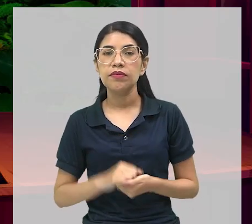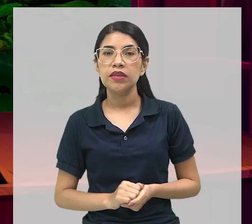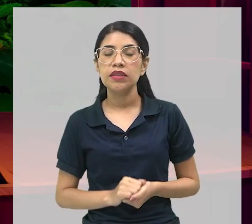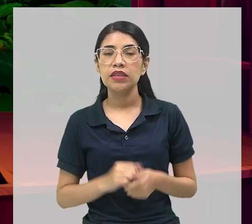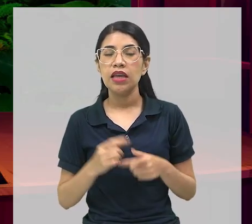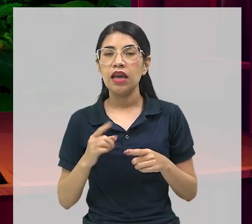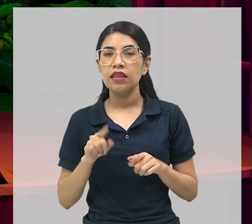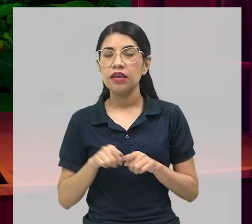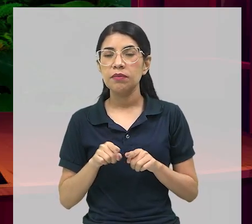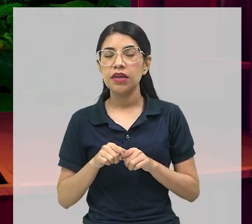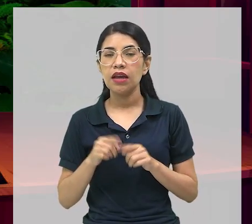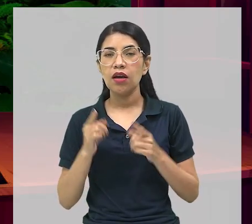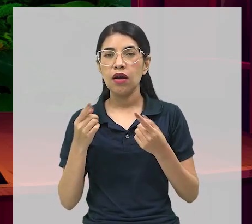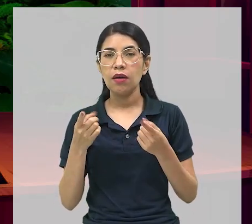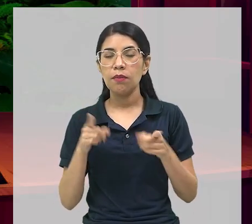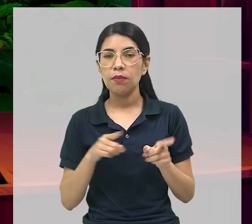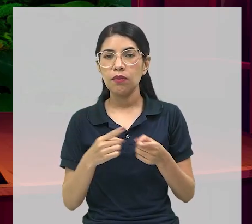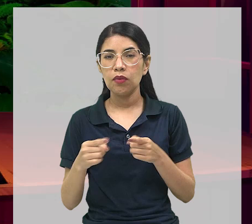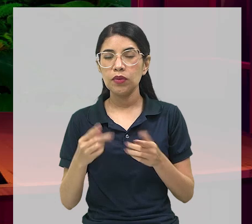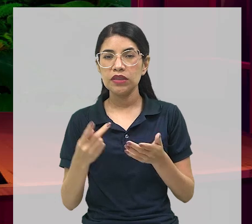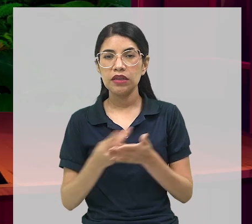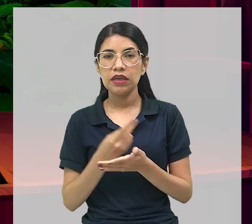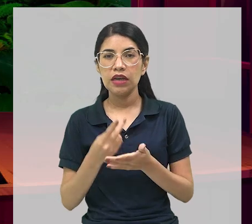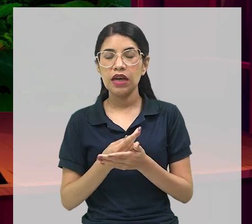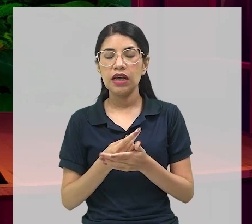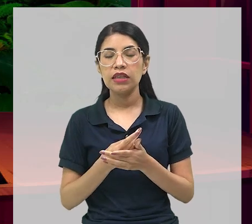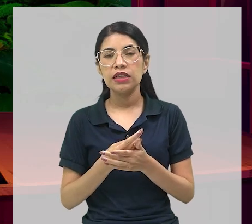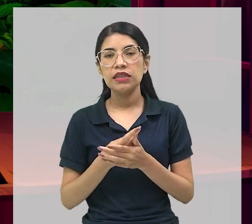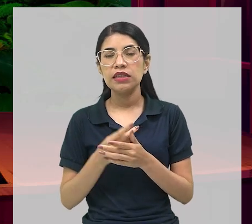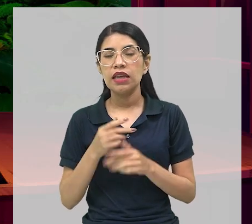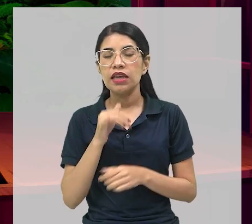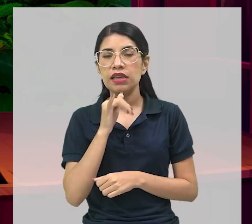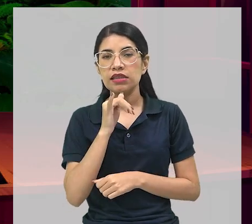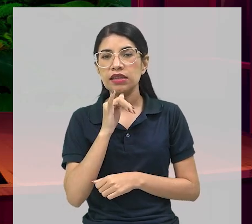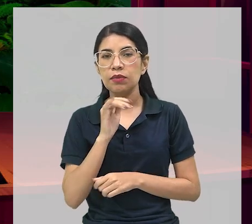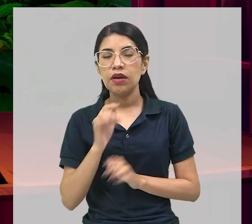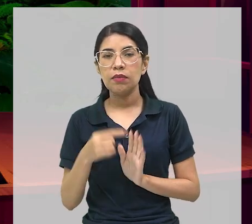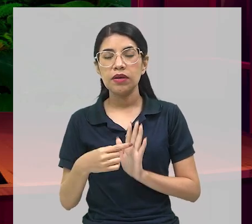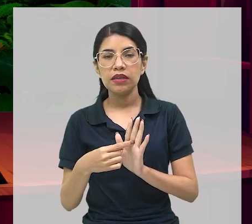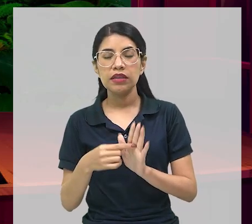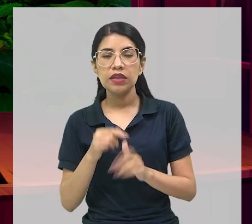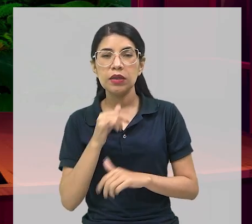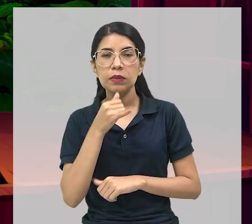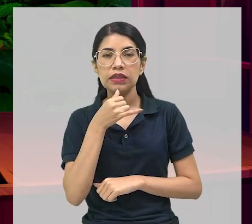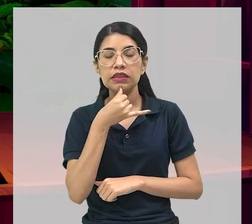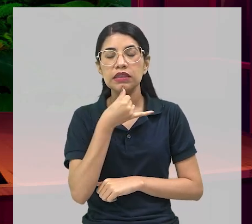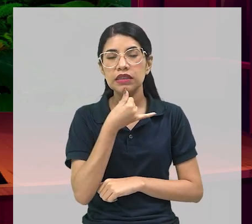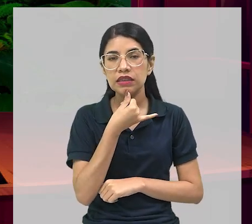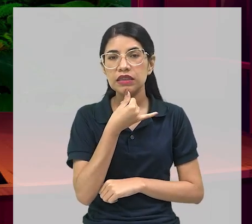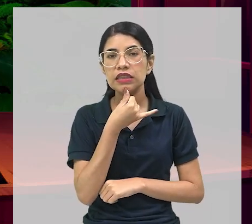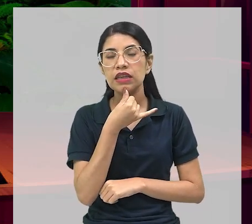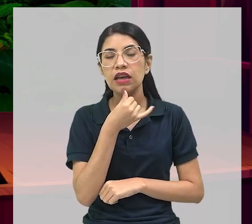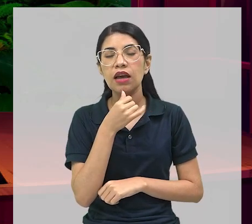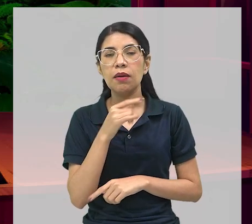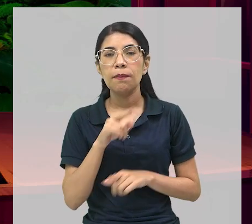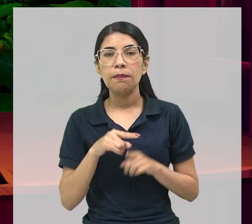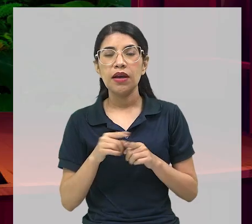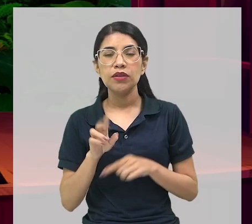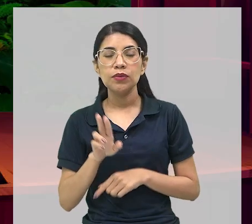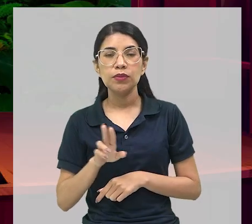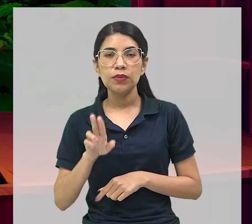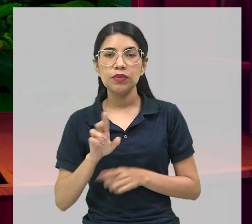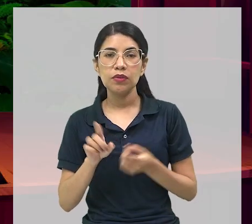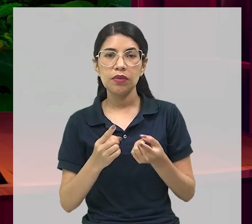um som errado, de repente é uma cena trágica, onde as pessoas estão muito tristes, ele entra com uma música